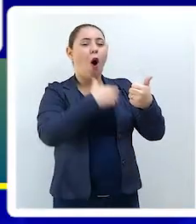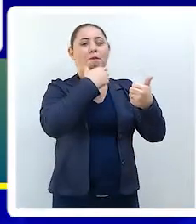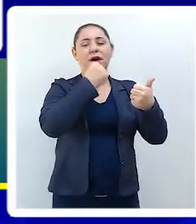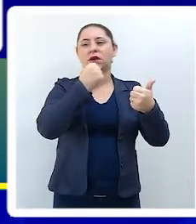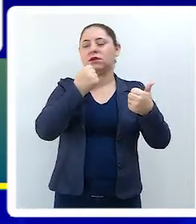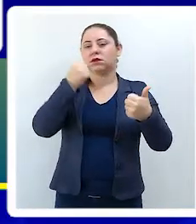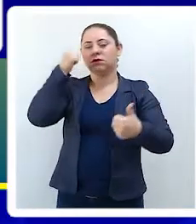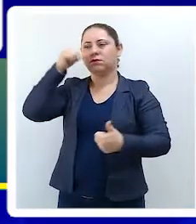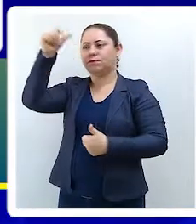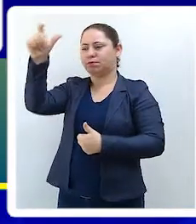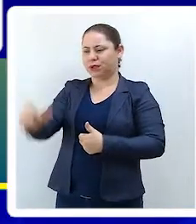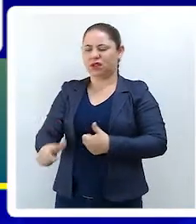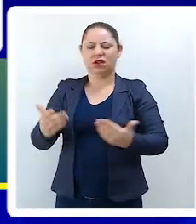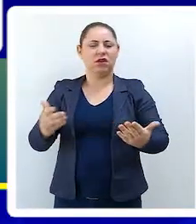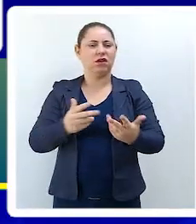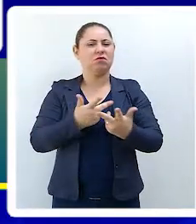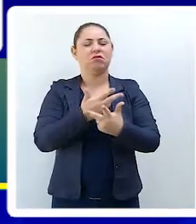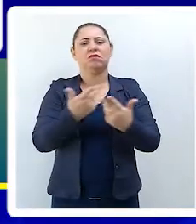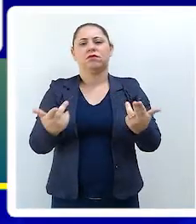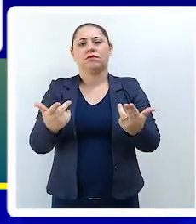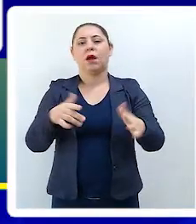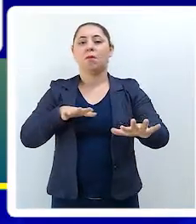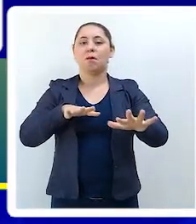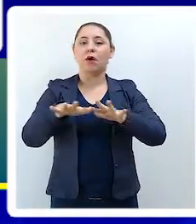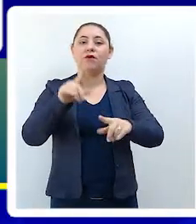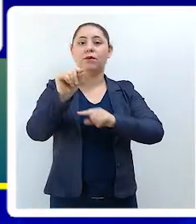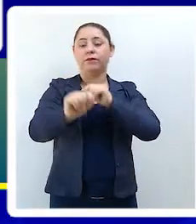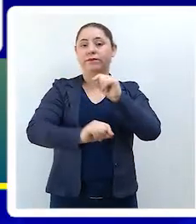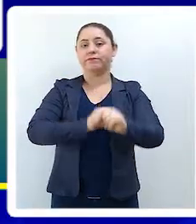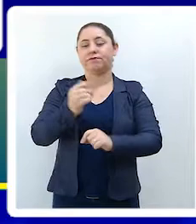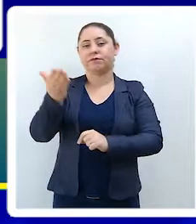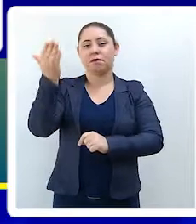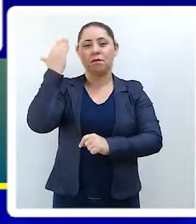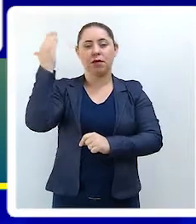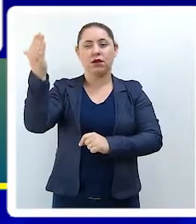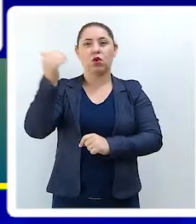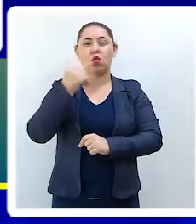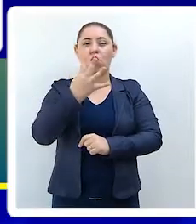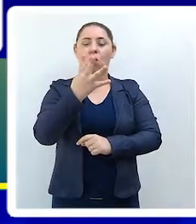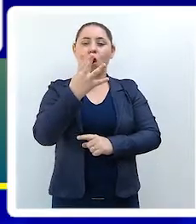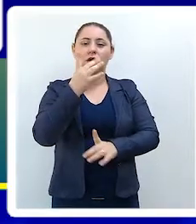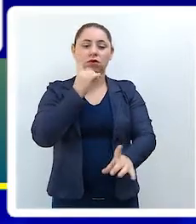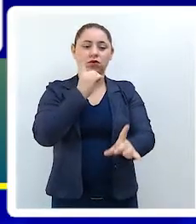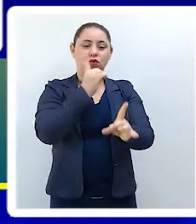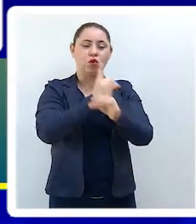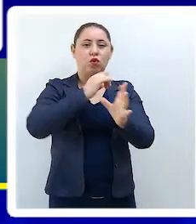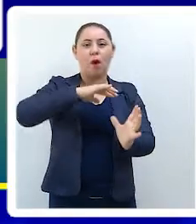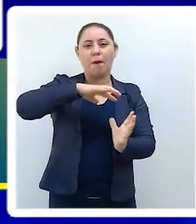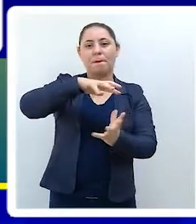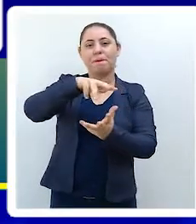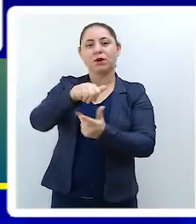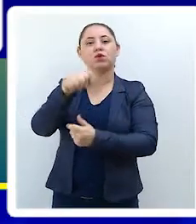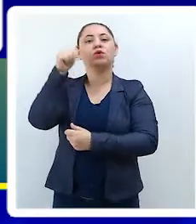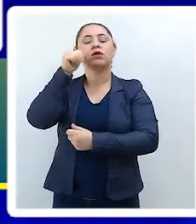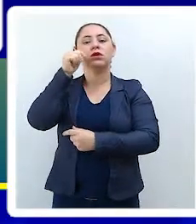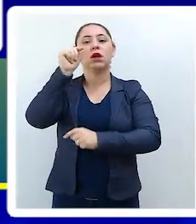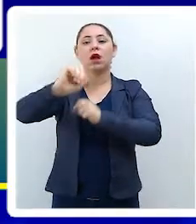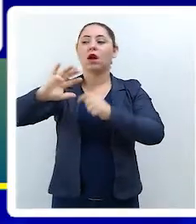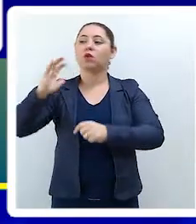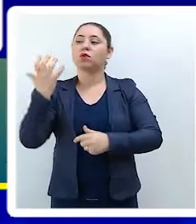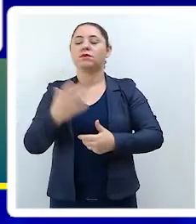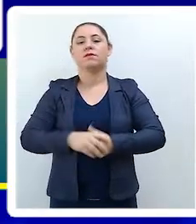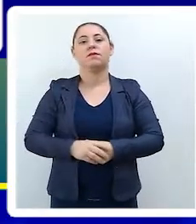vaga para outro, né? Isso veio de um movimento lá, do 4º Encontro Mundial de Mulheres